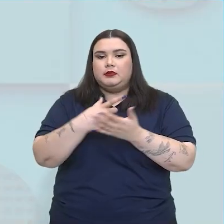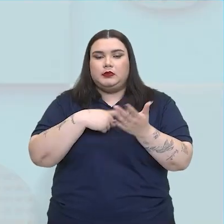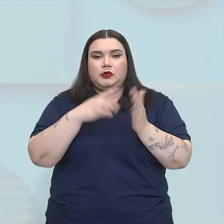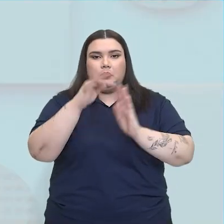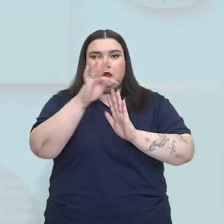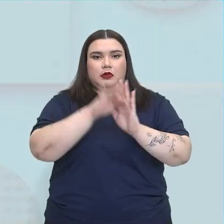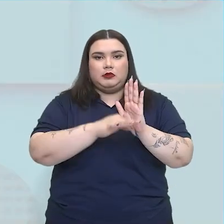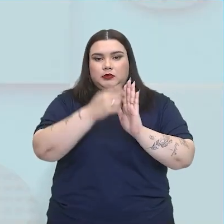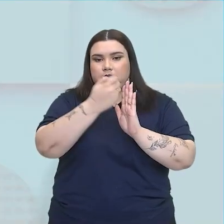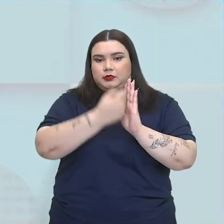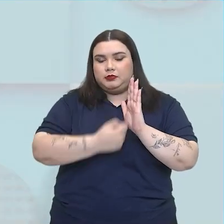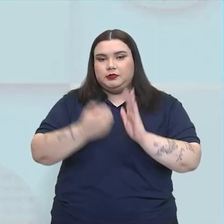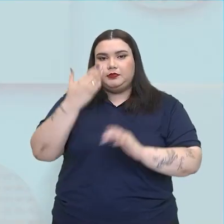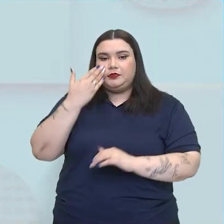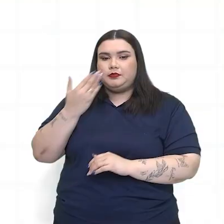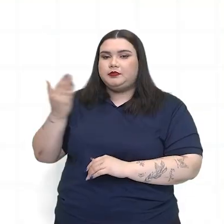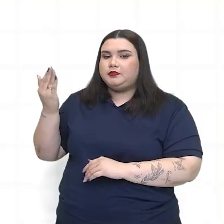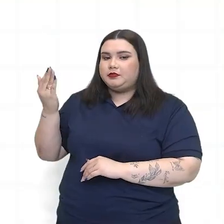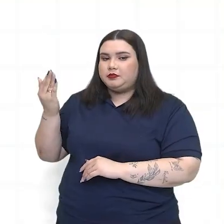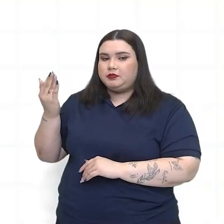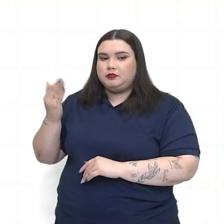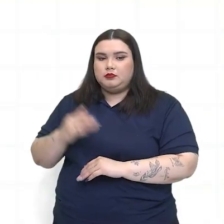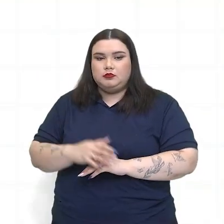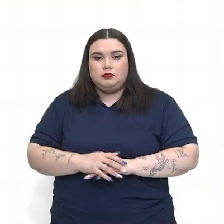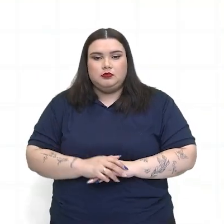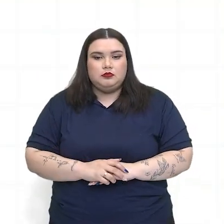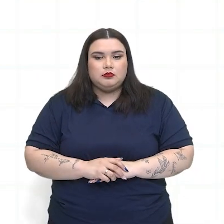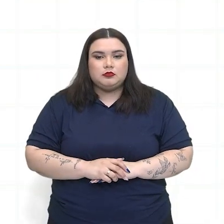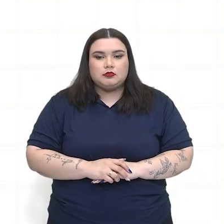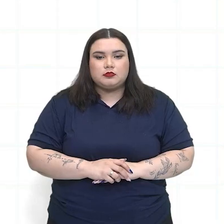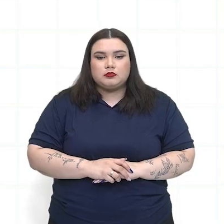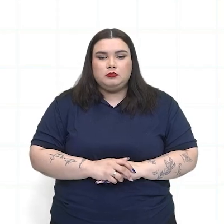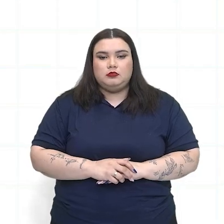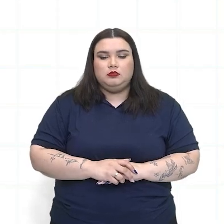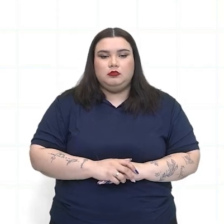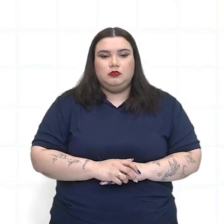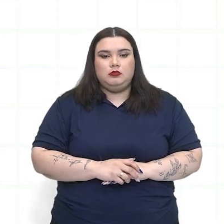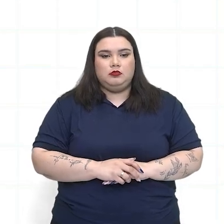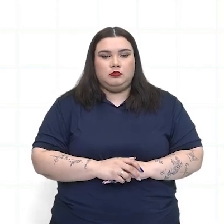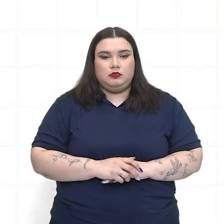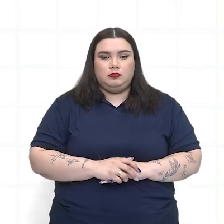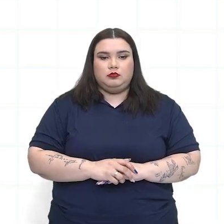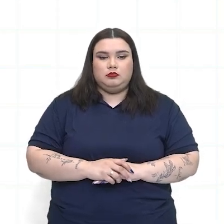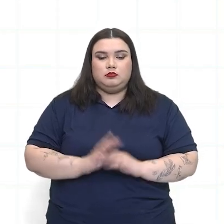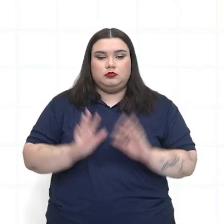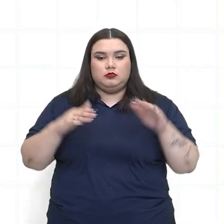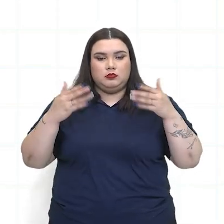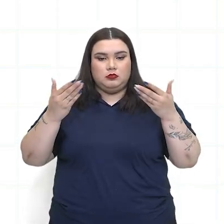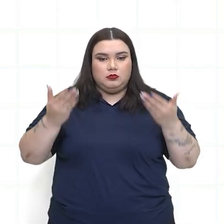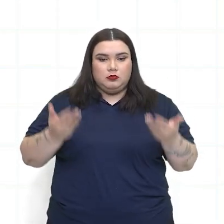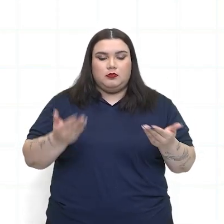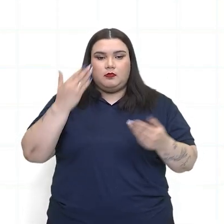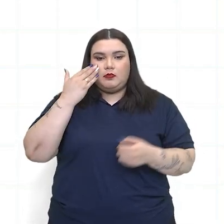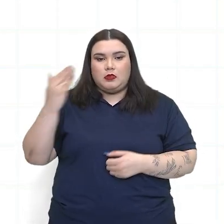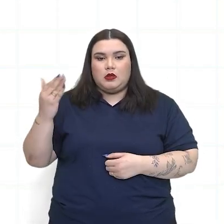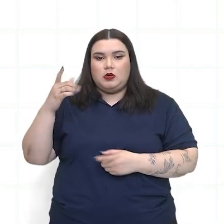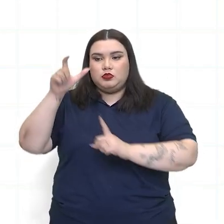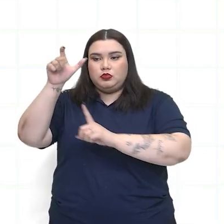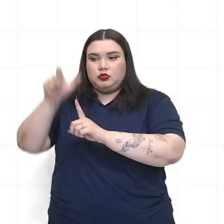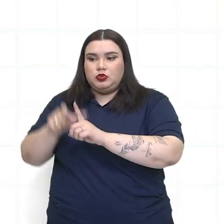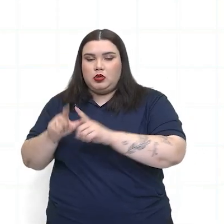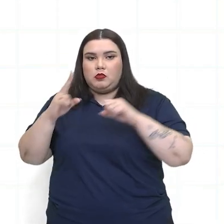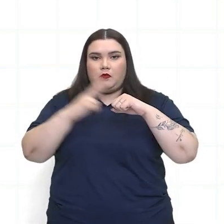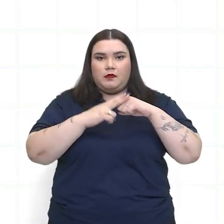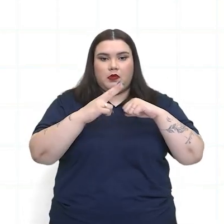escrevendo um texto. Vamos ver alguns casos. Eu tenho aqui, então, entre o sujeito e o verbo da